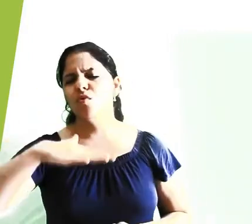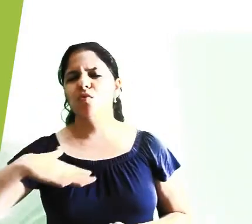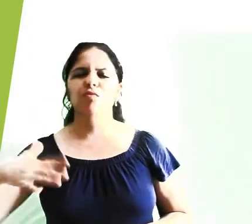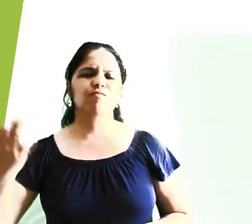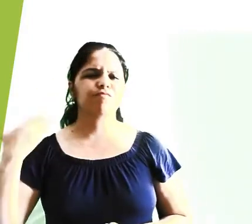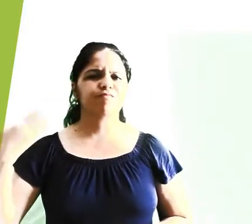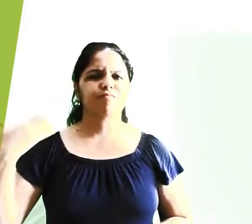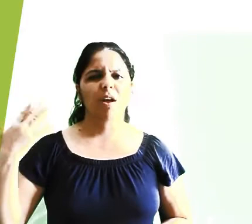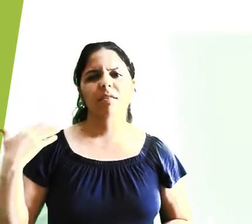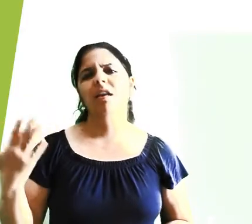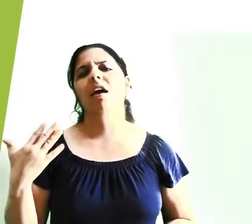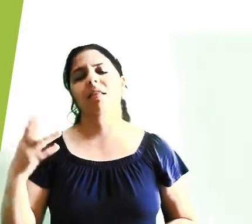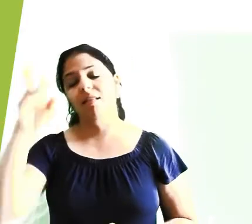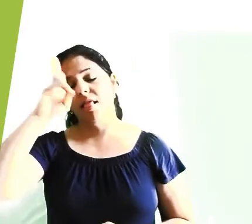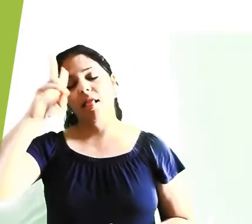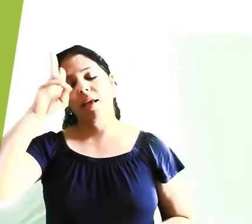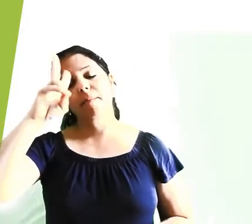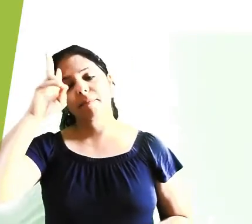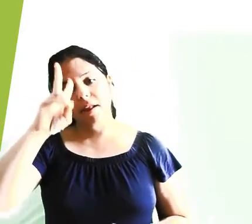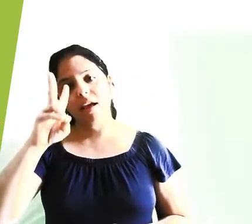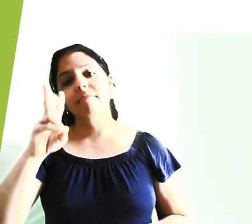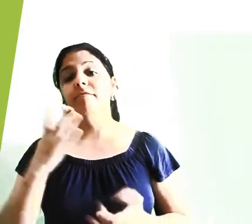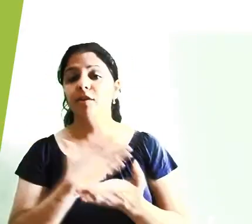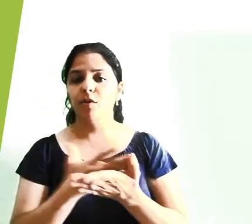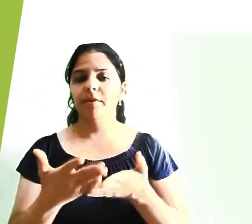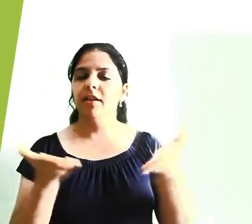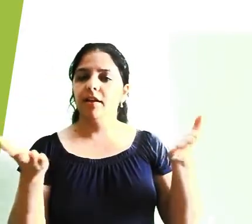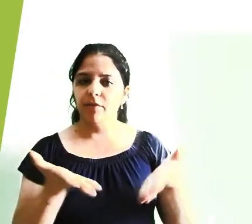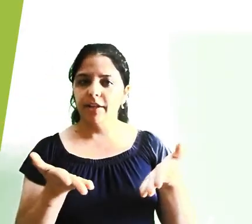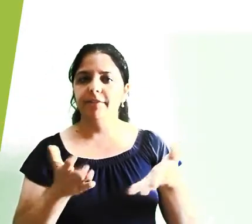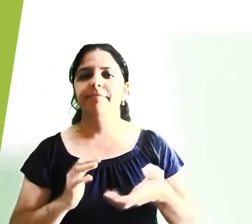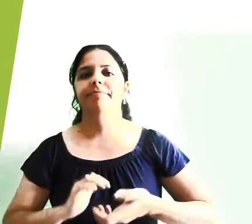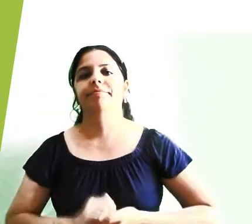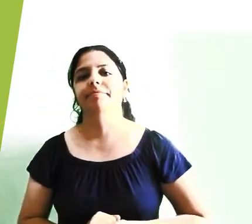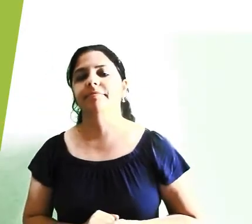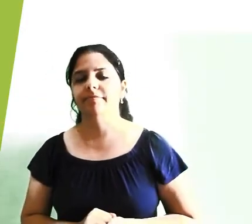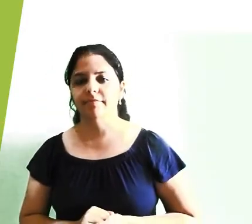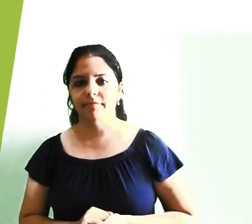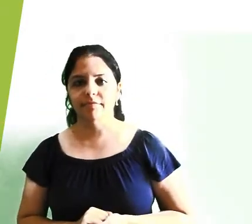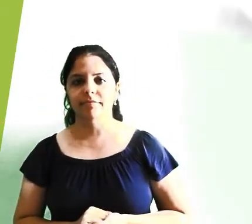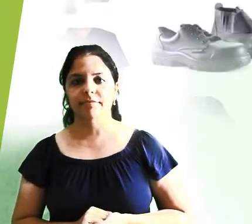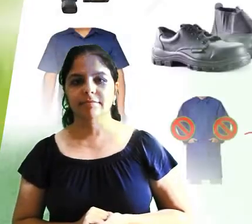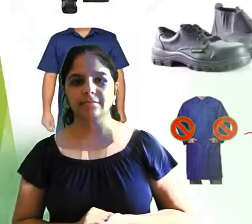aqueles assuntos que nós fizemos no passado, né? E dar início agora.